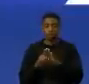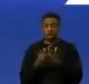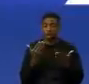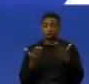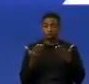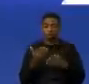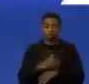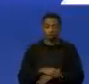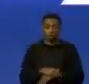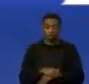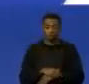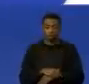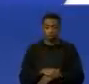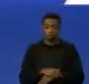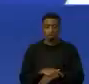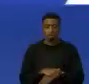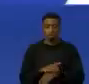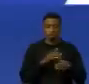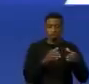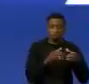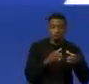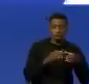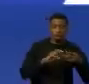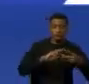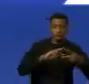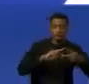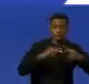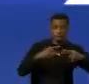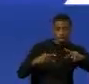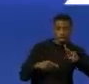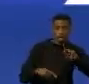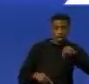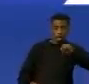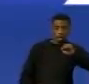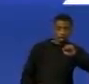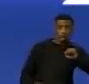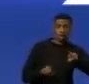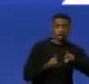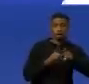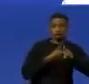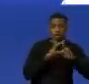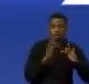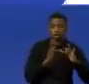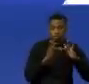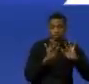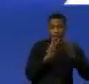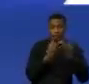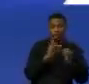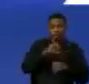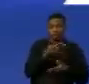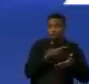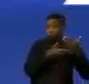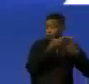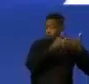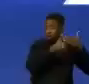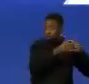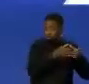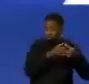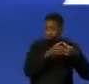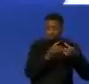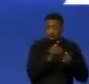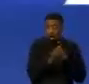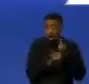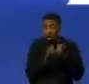comparação das sequências que codificam o RNA ribossômico dos seres vivos, estabeleceram relações de ancestralidade entre os